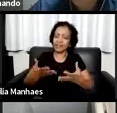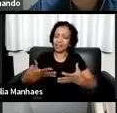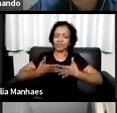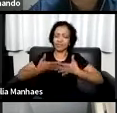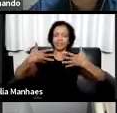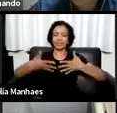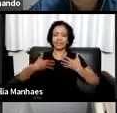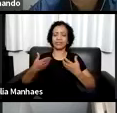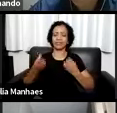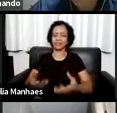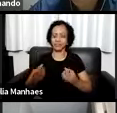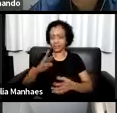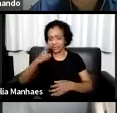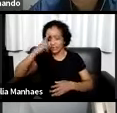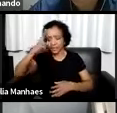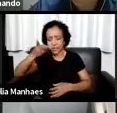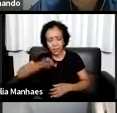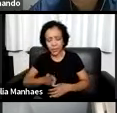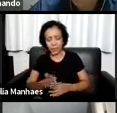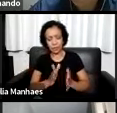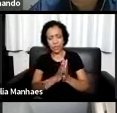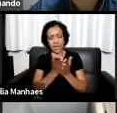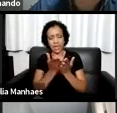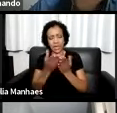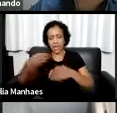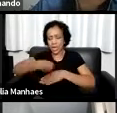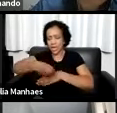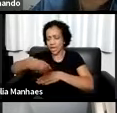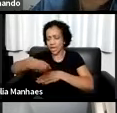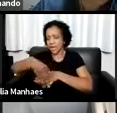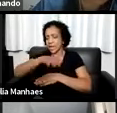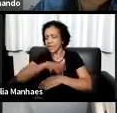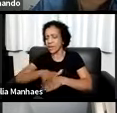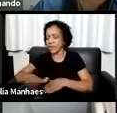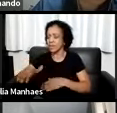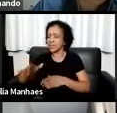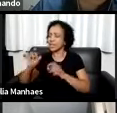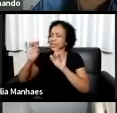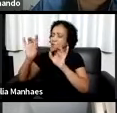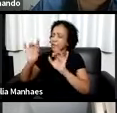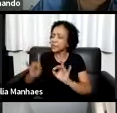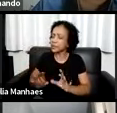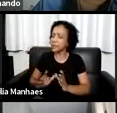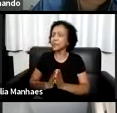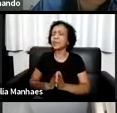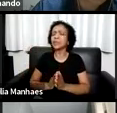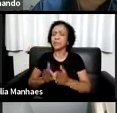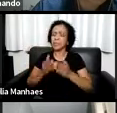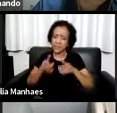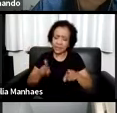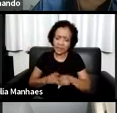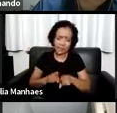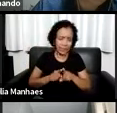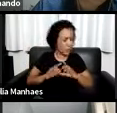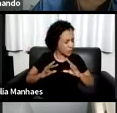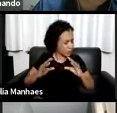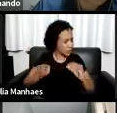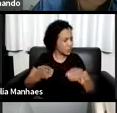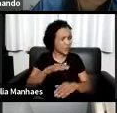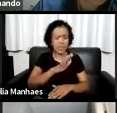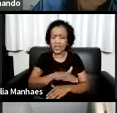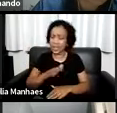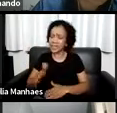para transmitir a tua palavra de maneira eficaz àqueles corações tão preciosos. Peço também por todas as crianças, Senhor, não apenas